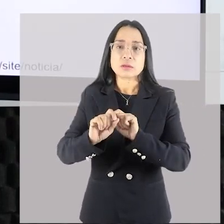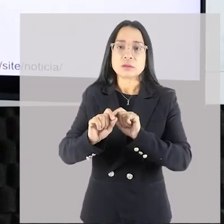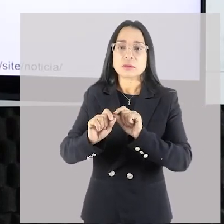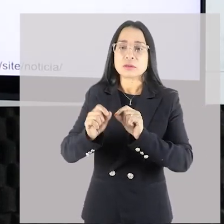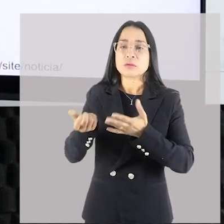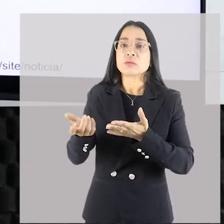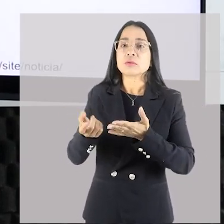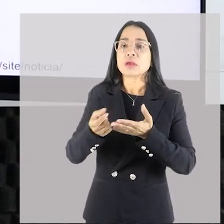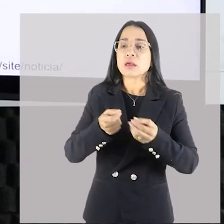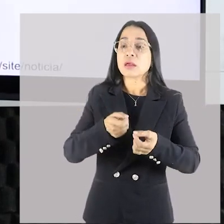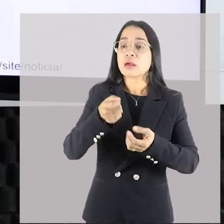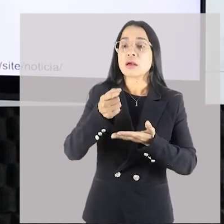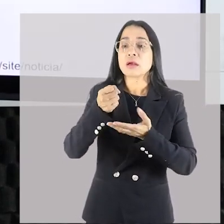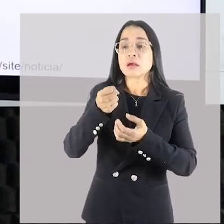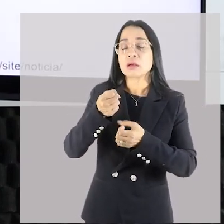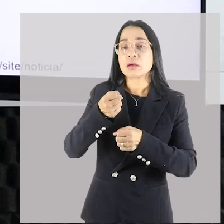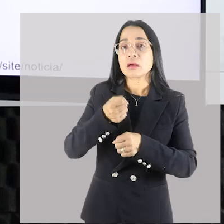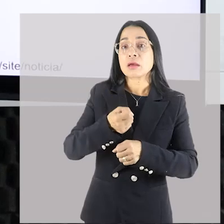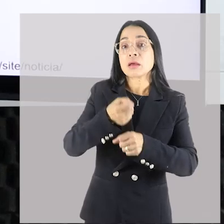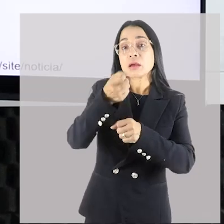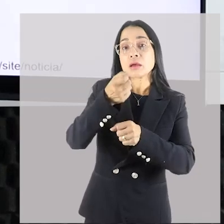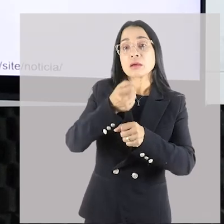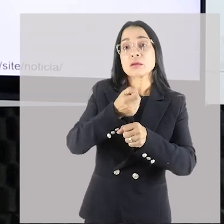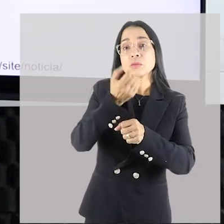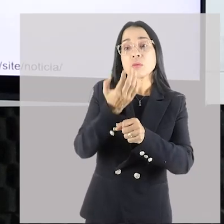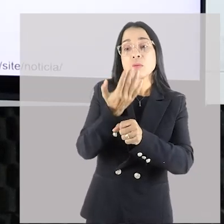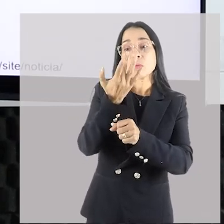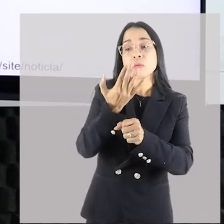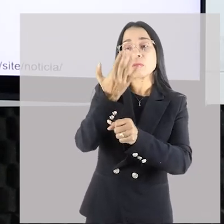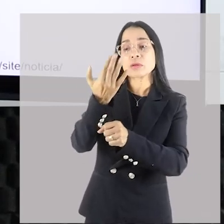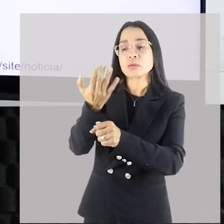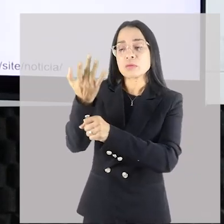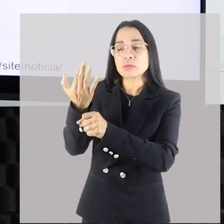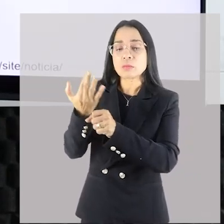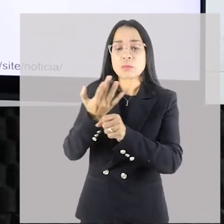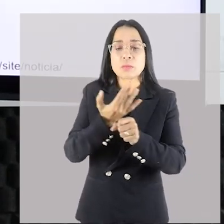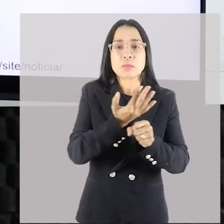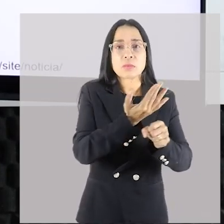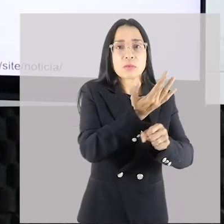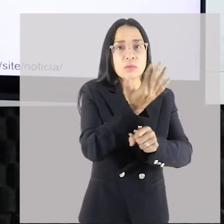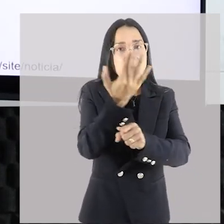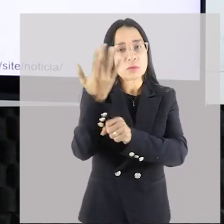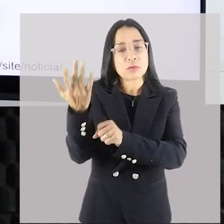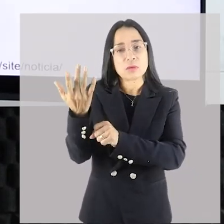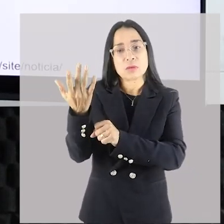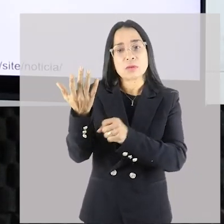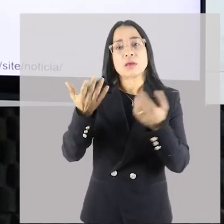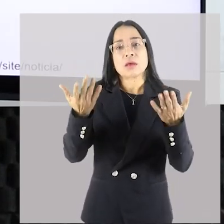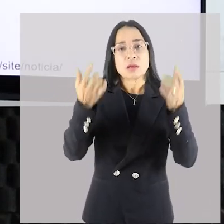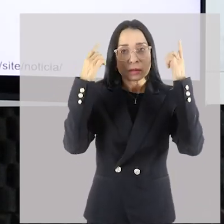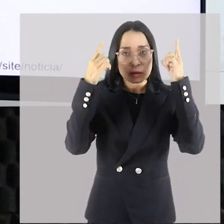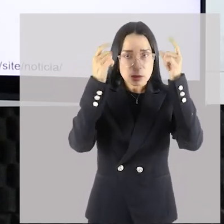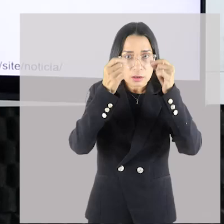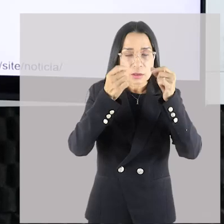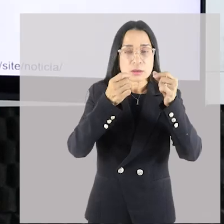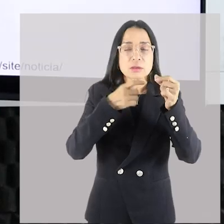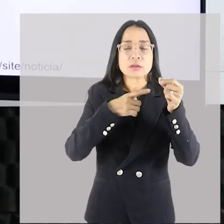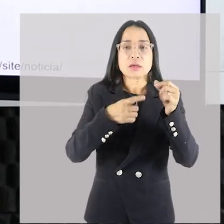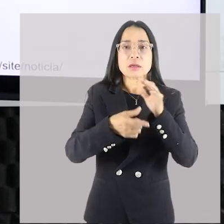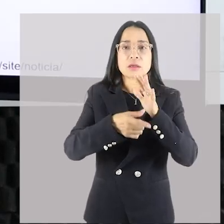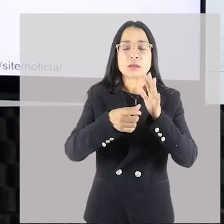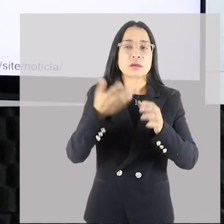tocha. Tá? Então, essa tocha, tanto na Grécia Antiga como agora, ela tem uma representatividade